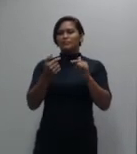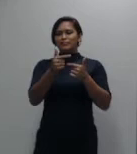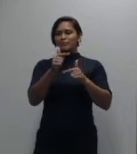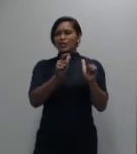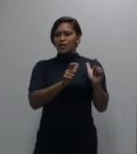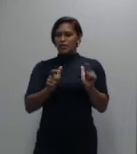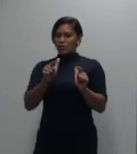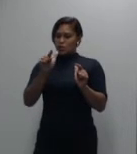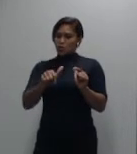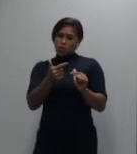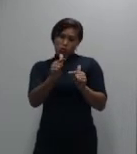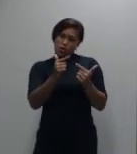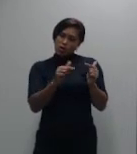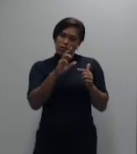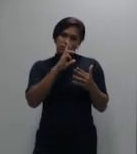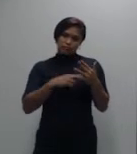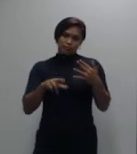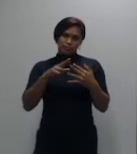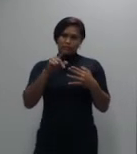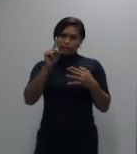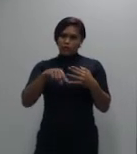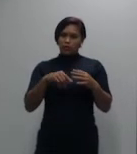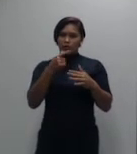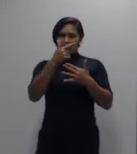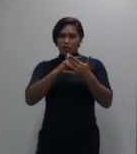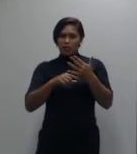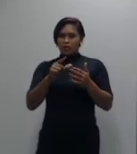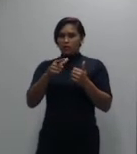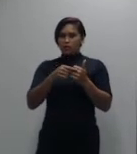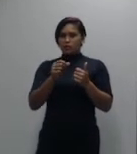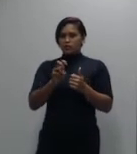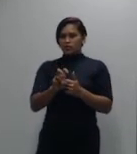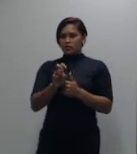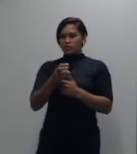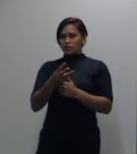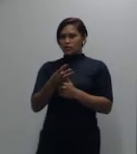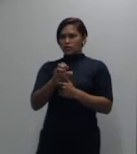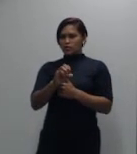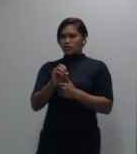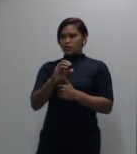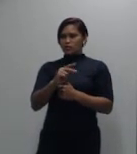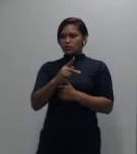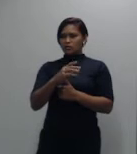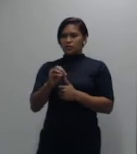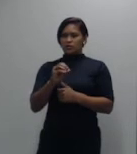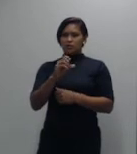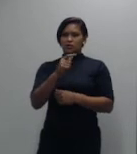quais eram os recursos na linha do que ele parte 38 do CPC 73